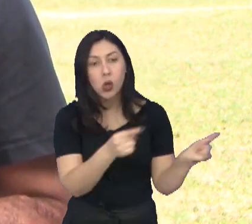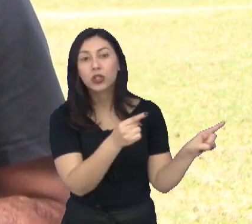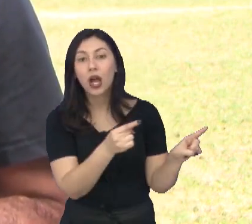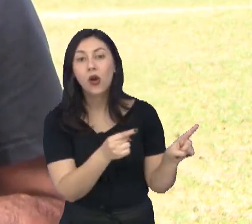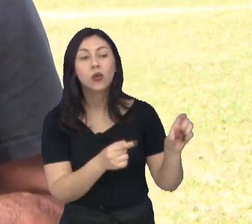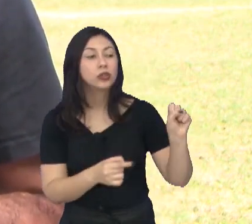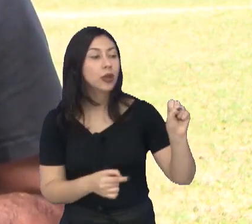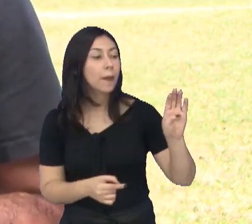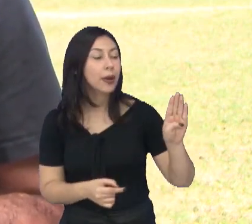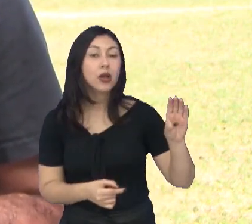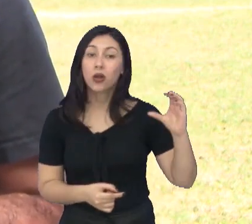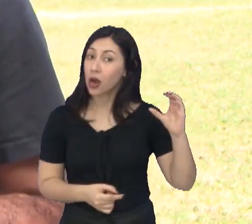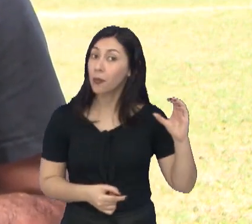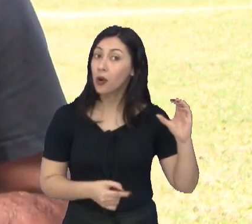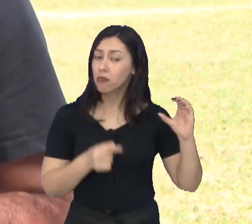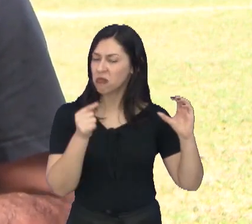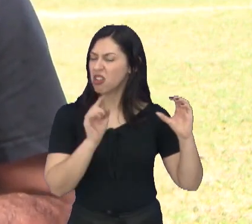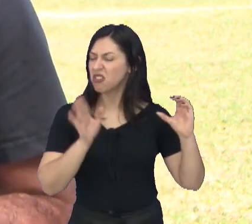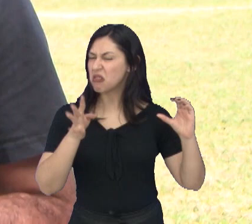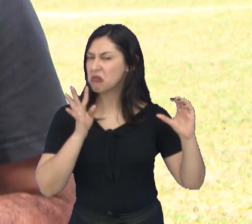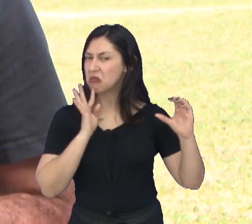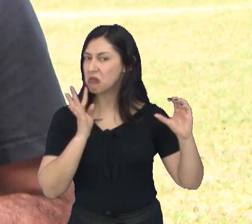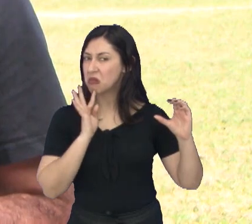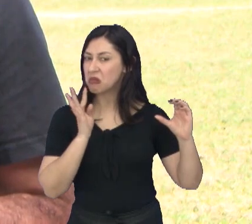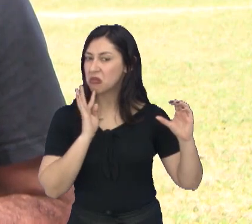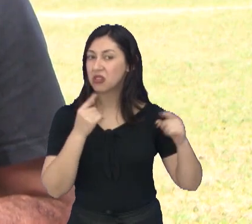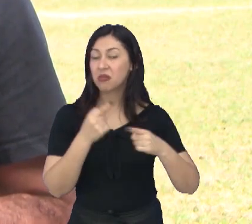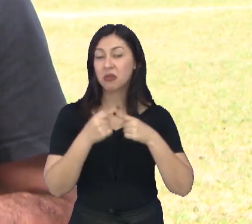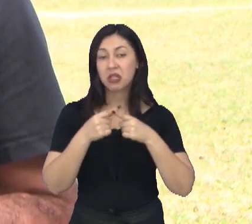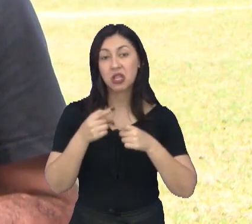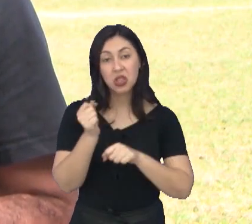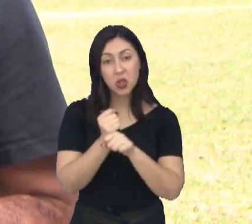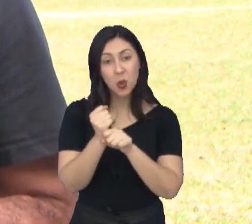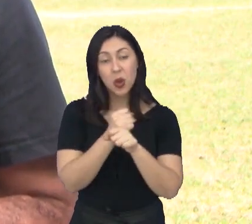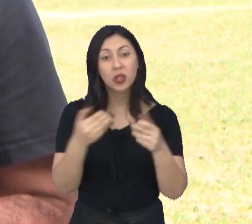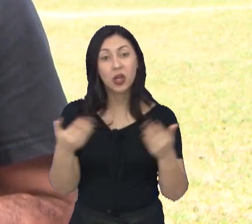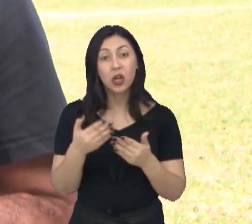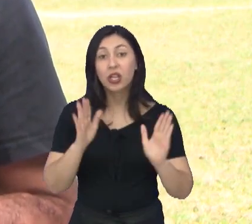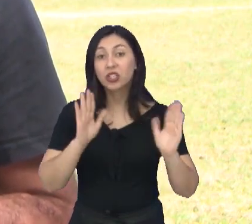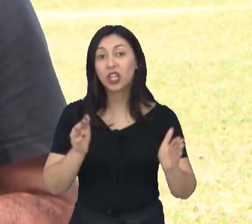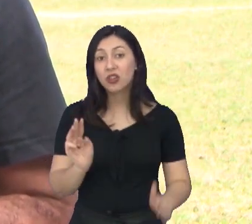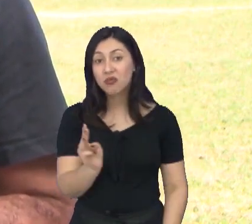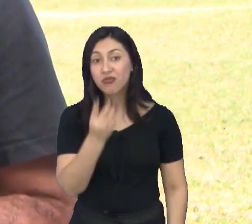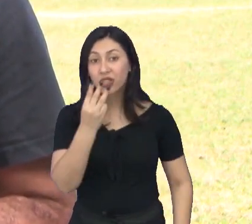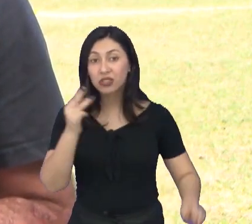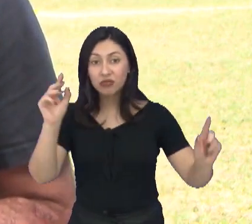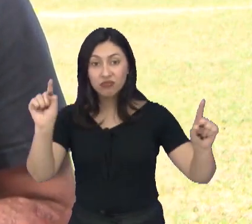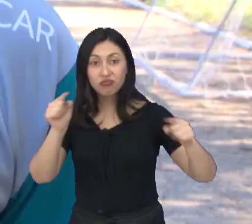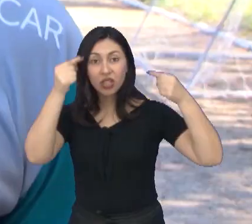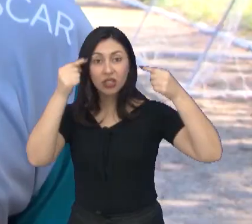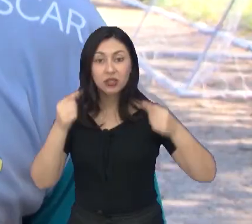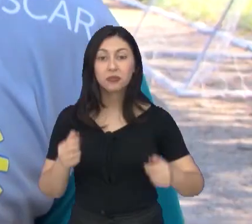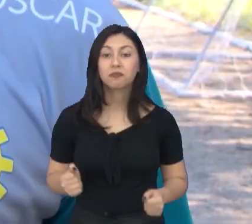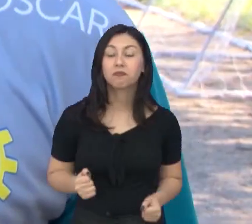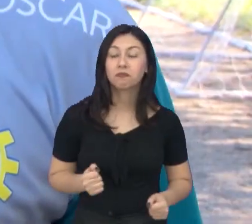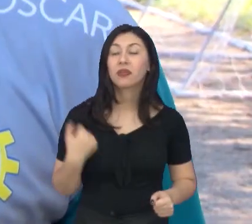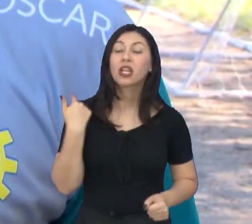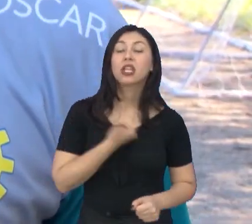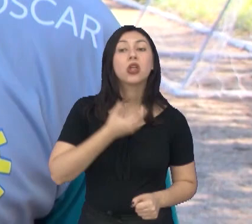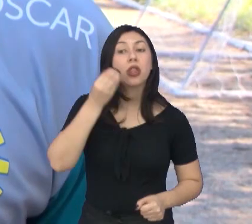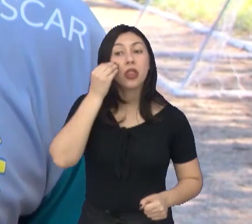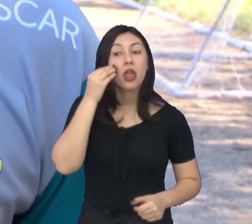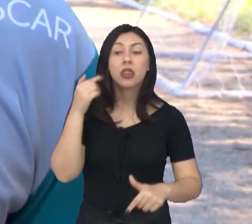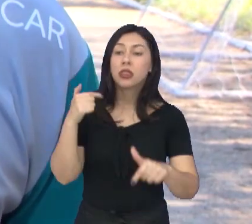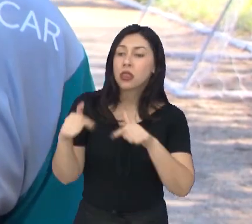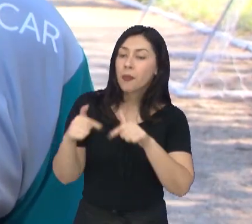comissão técnica, já que neste ano, contando Série 3 e Copa Paulista, será a terceira vez que as equipes irão se enfrentar. Procura trabalhar a